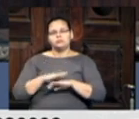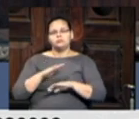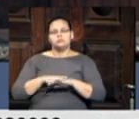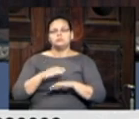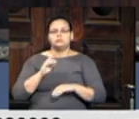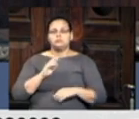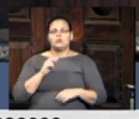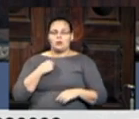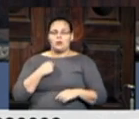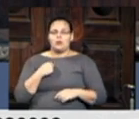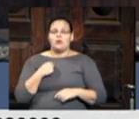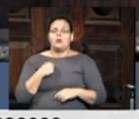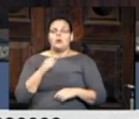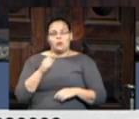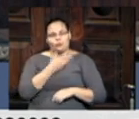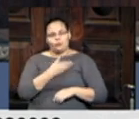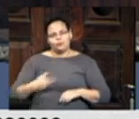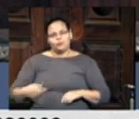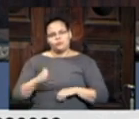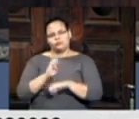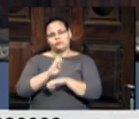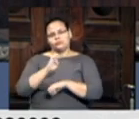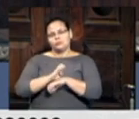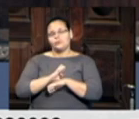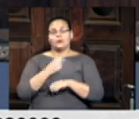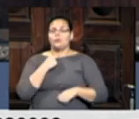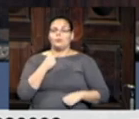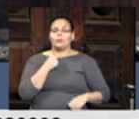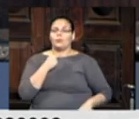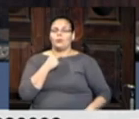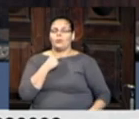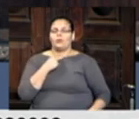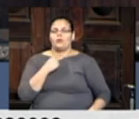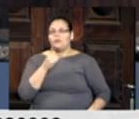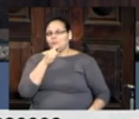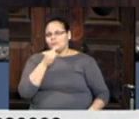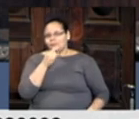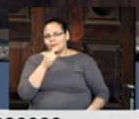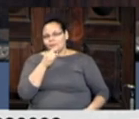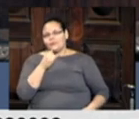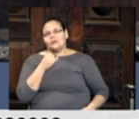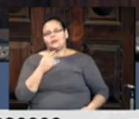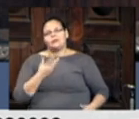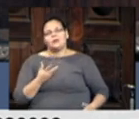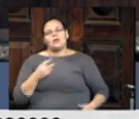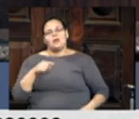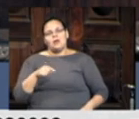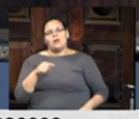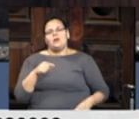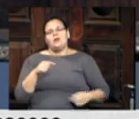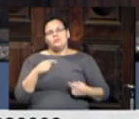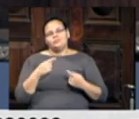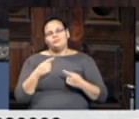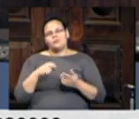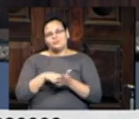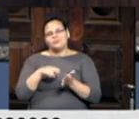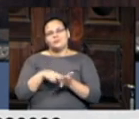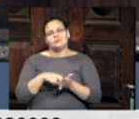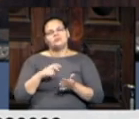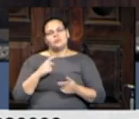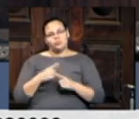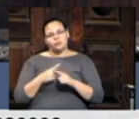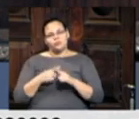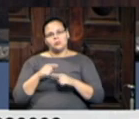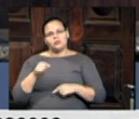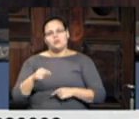tem com o governo do Estado. Ele não pode ser penalizado pela má gestão do governo do